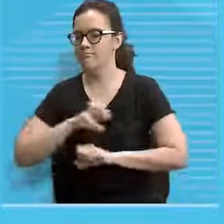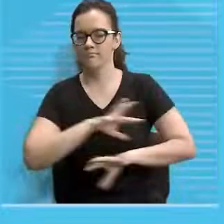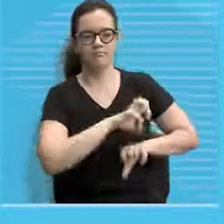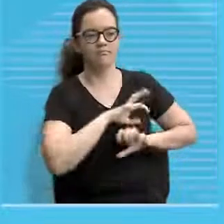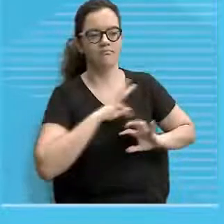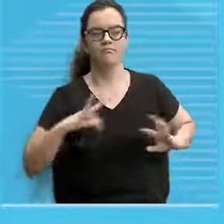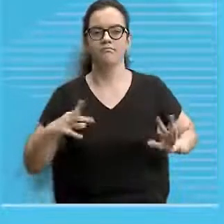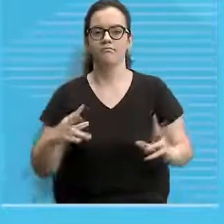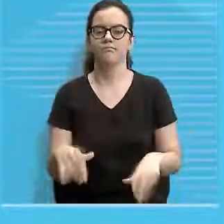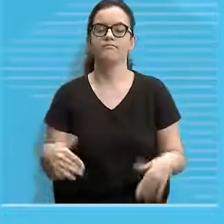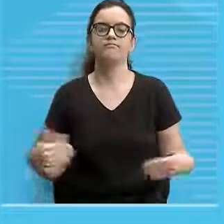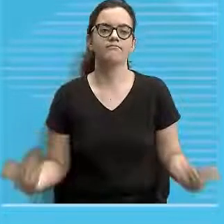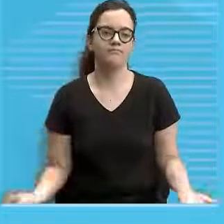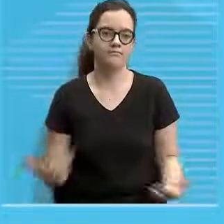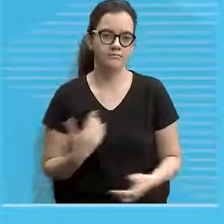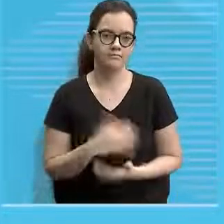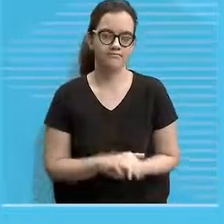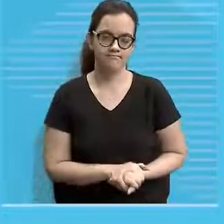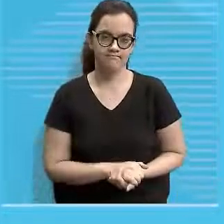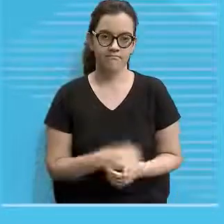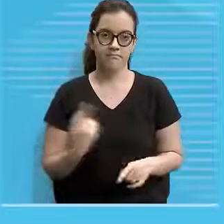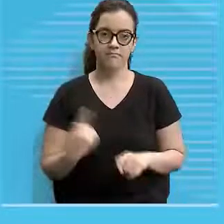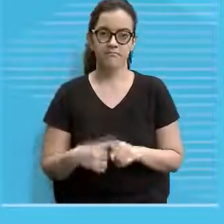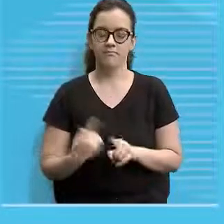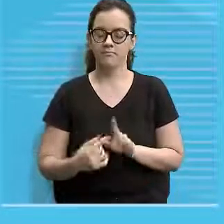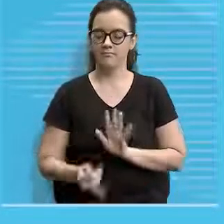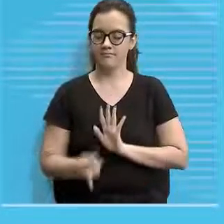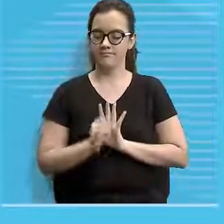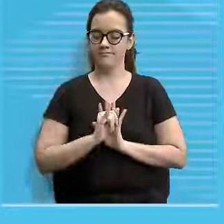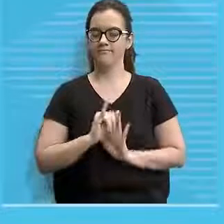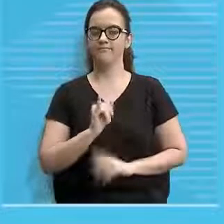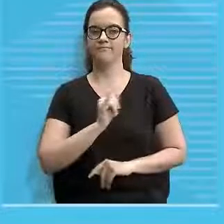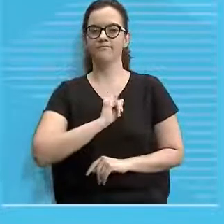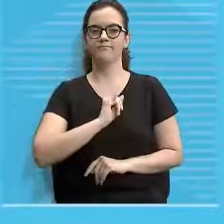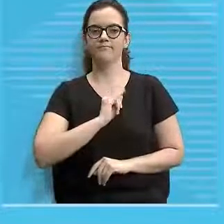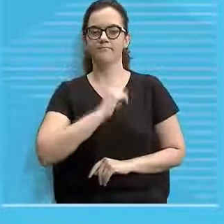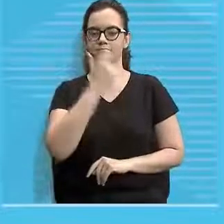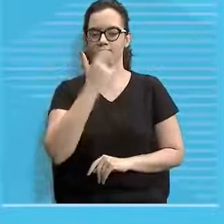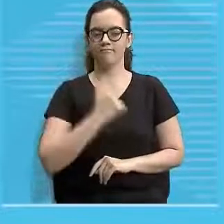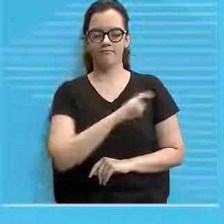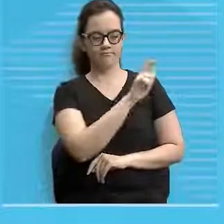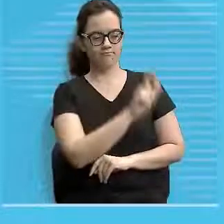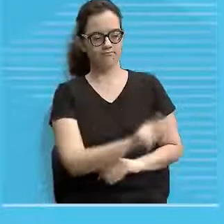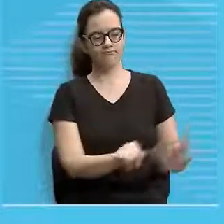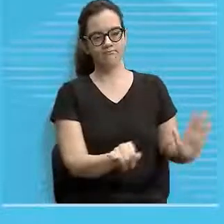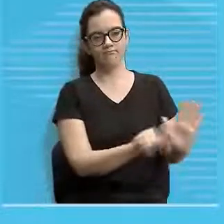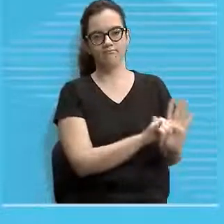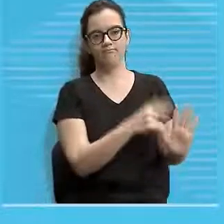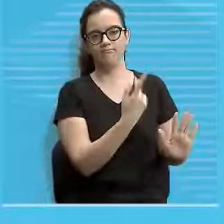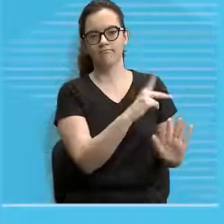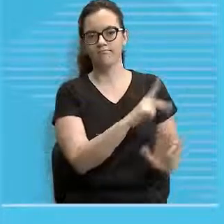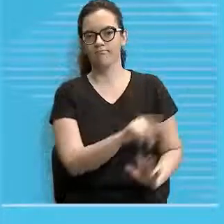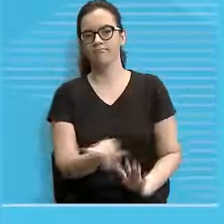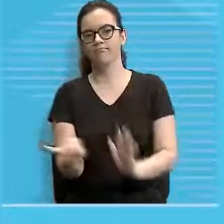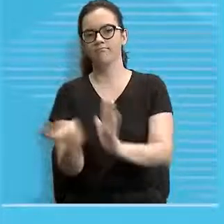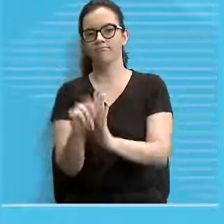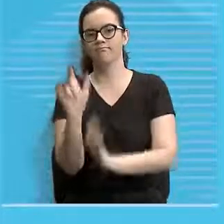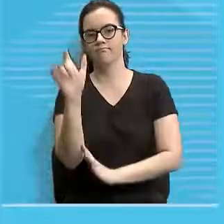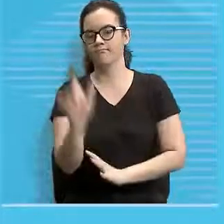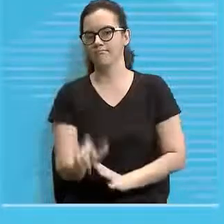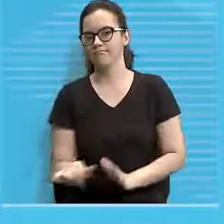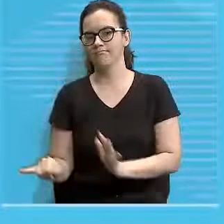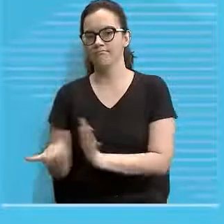ninguém nasce de um determinado jeito. Ninguém nasce já com a sua identidade,